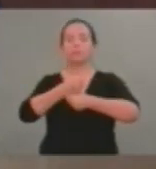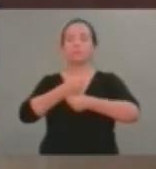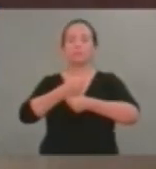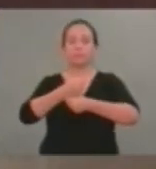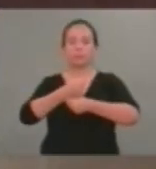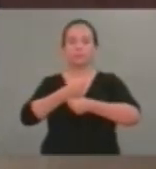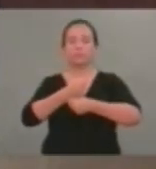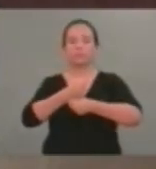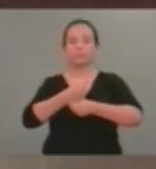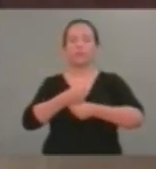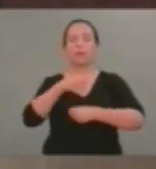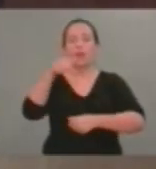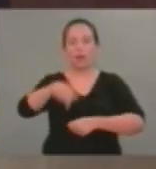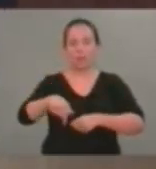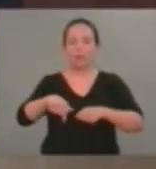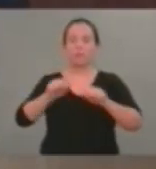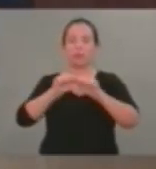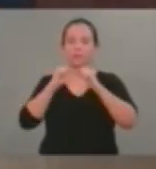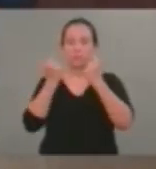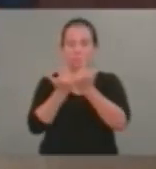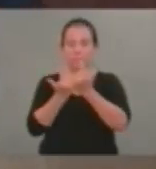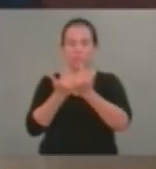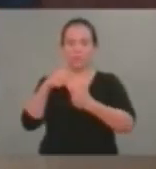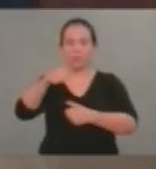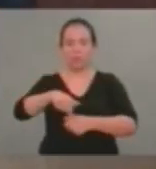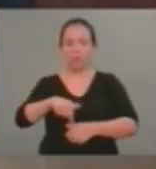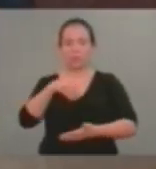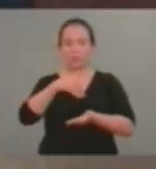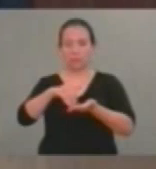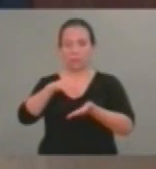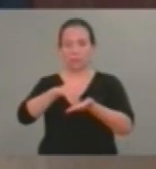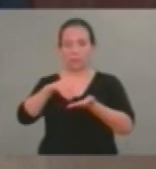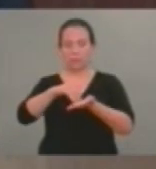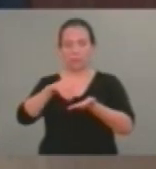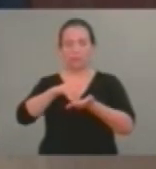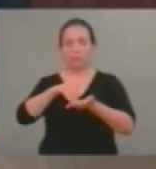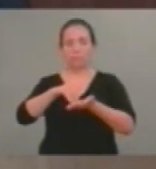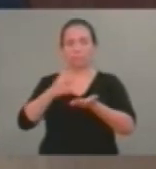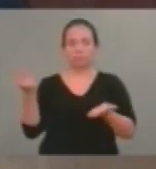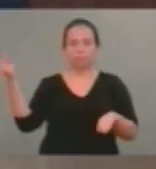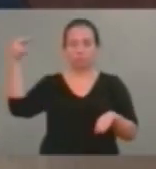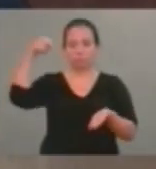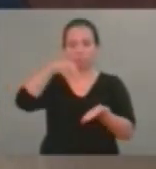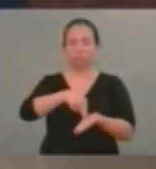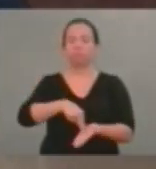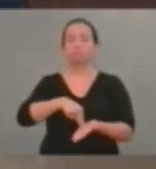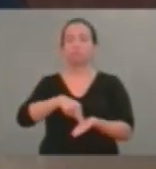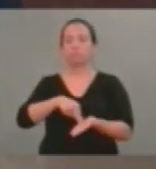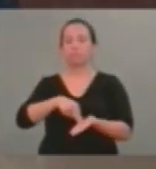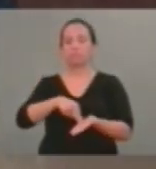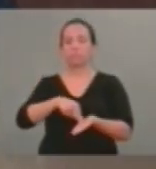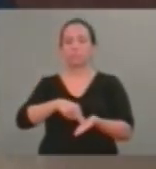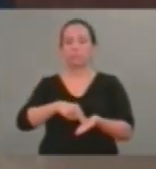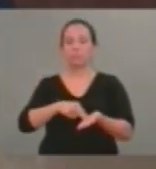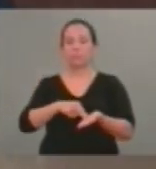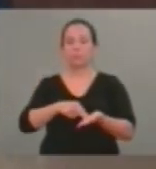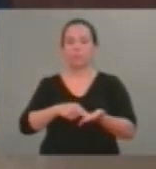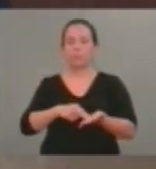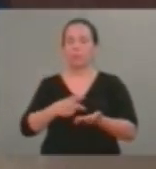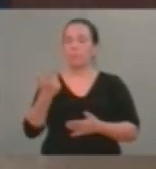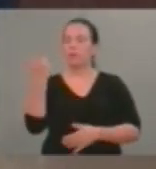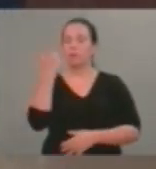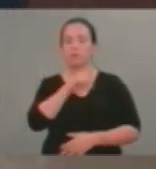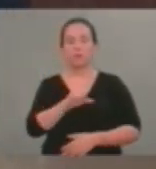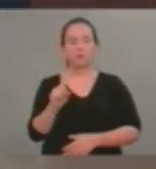inclusive uma delas no plenário dessa casa, um secretário de uma grande pasta do estado dizer que não conseguia